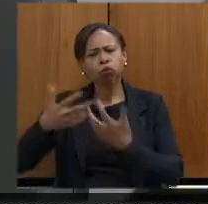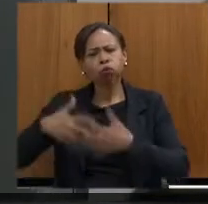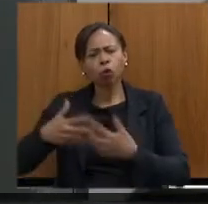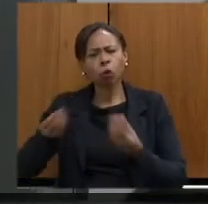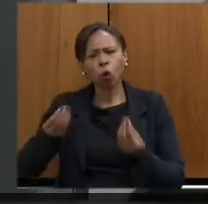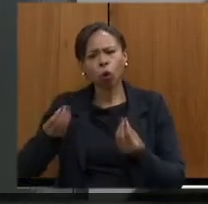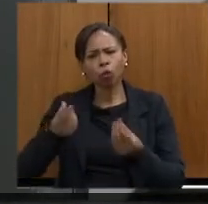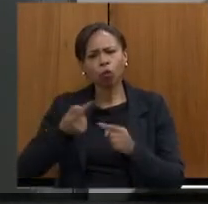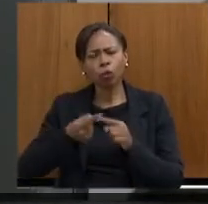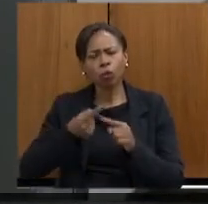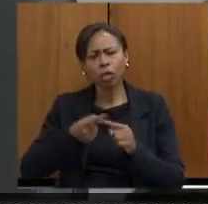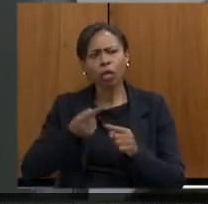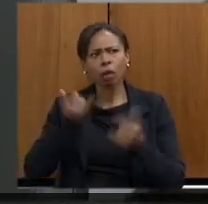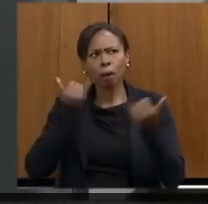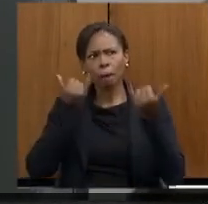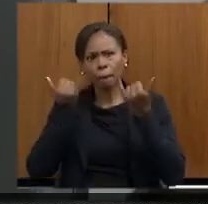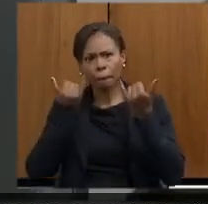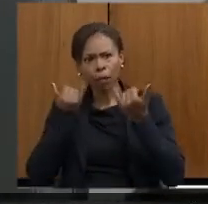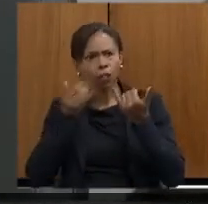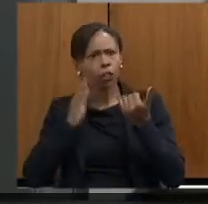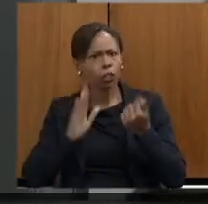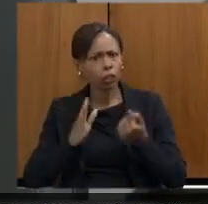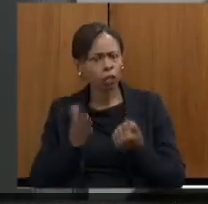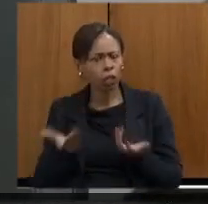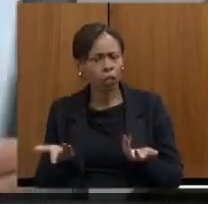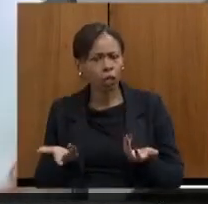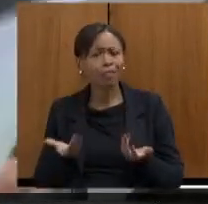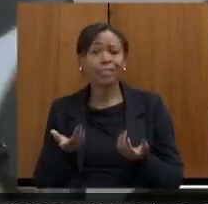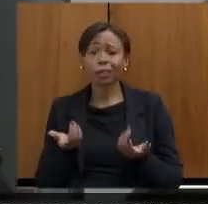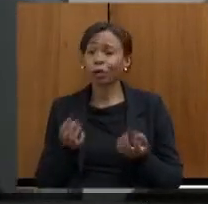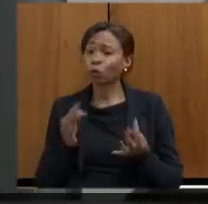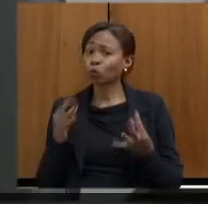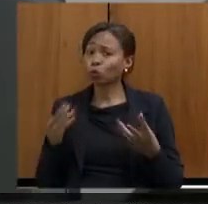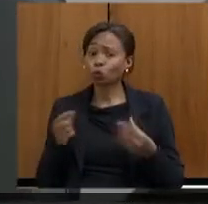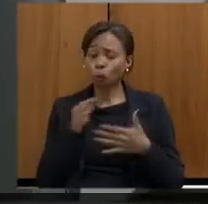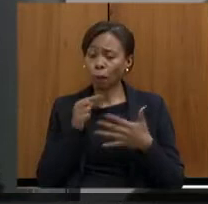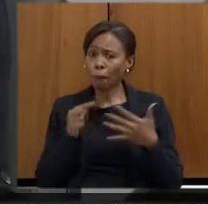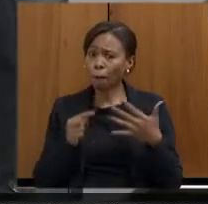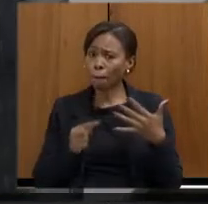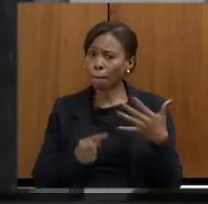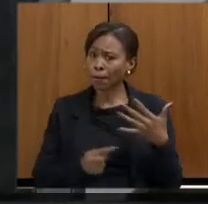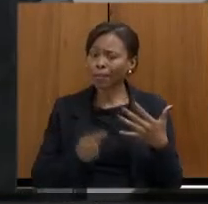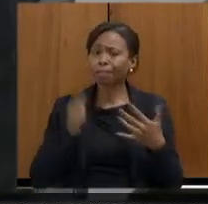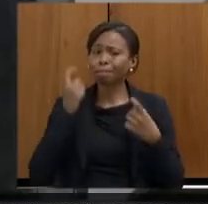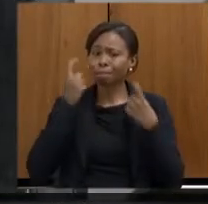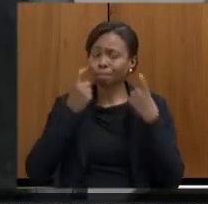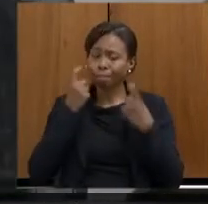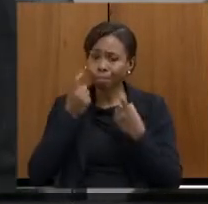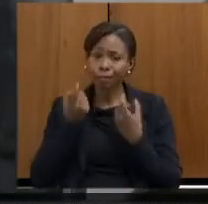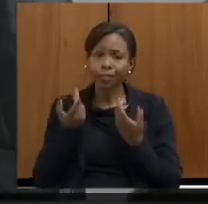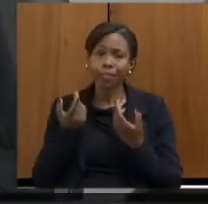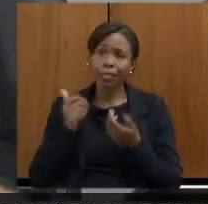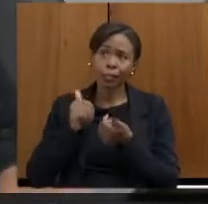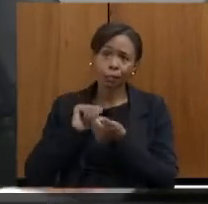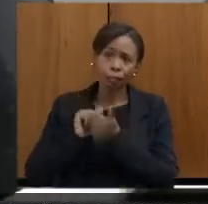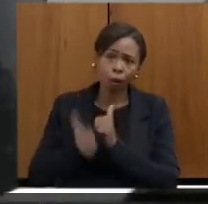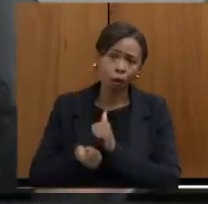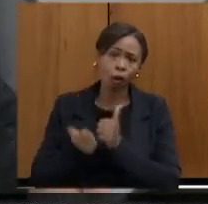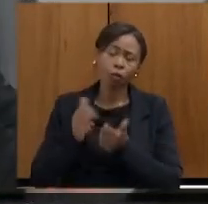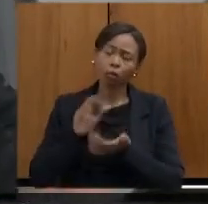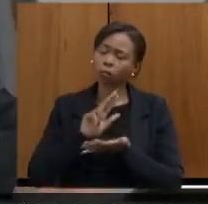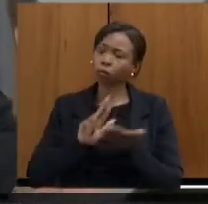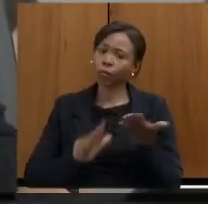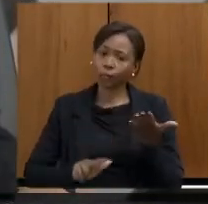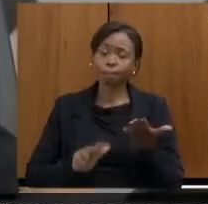questionamentos sobre o funcionamento. E tudo isso nos preocupa bastante, né? Política de esporte, enfim. Eu queria trazer esses dados antes